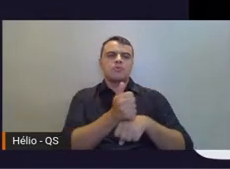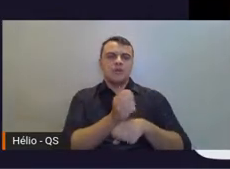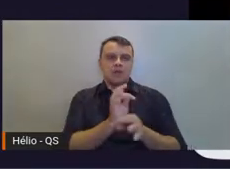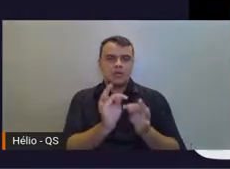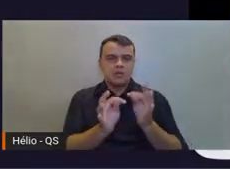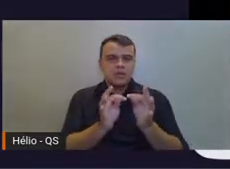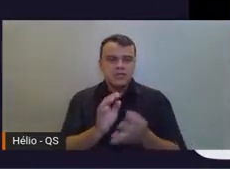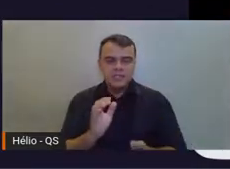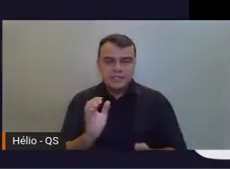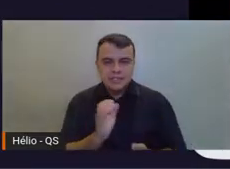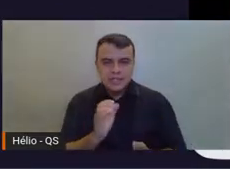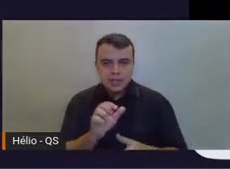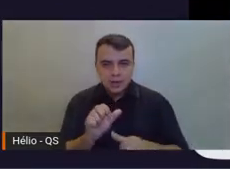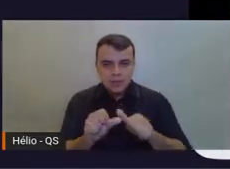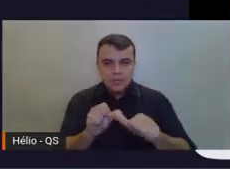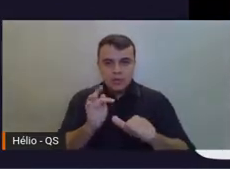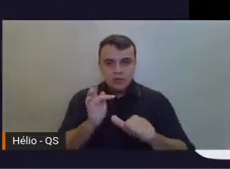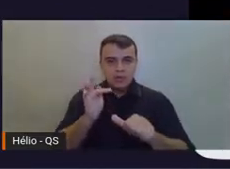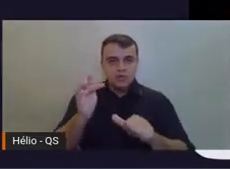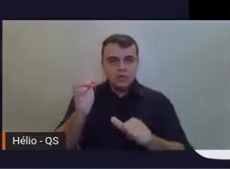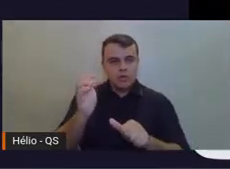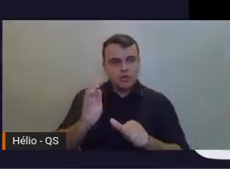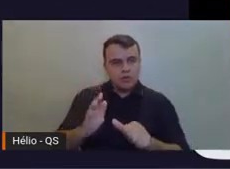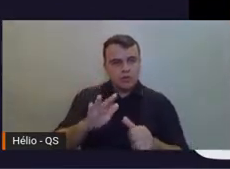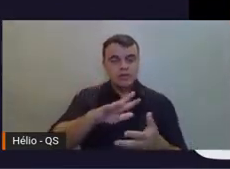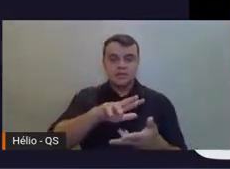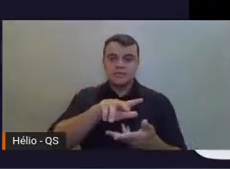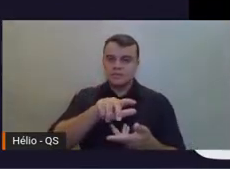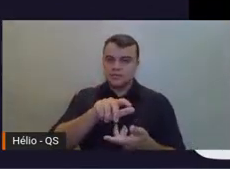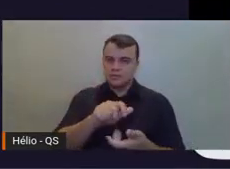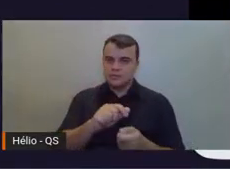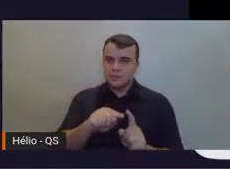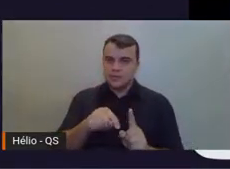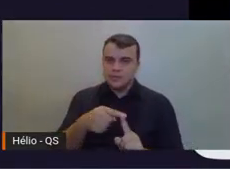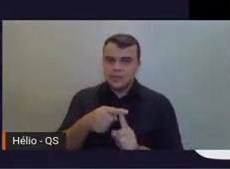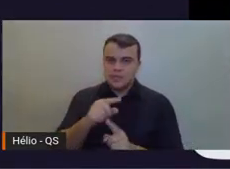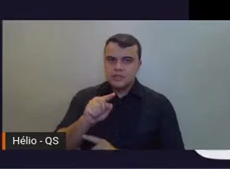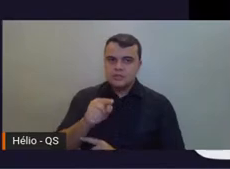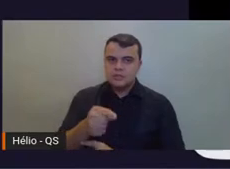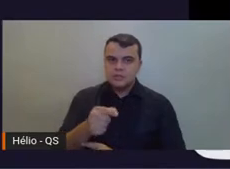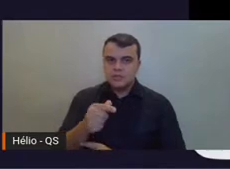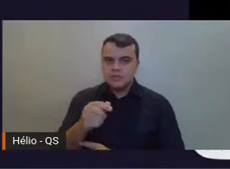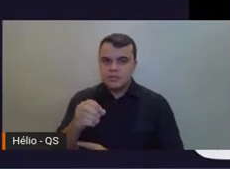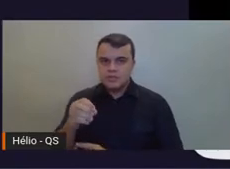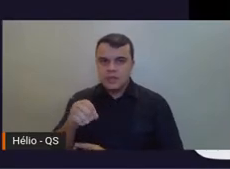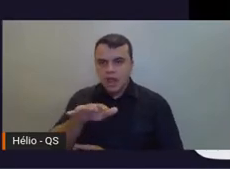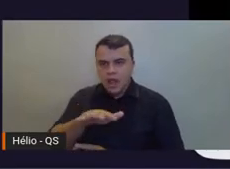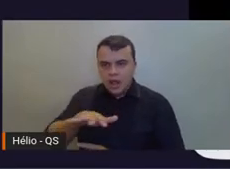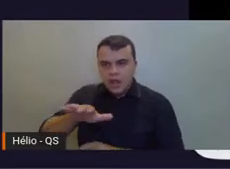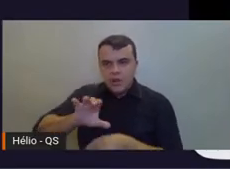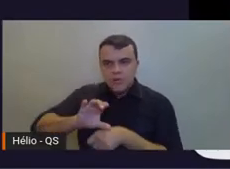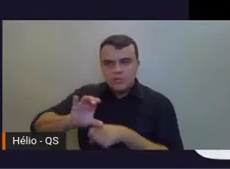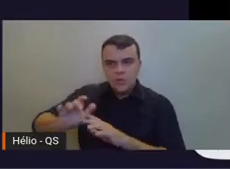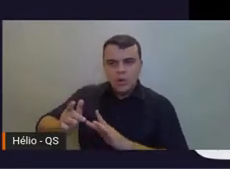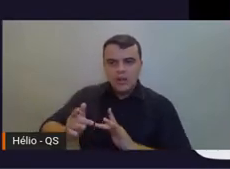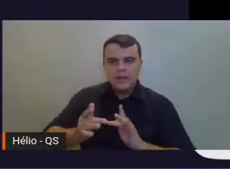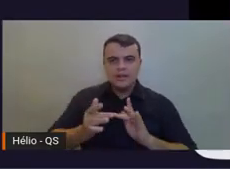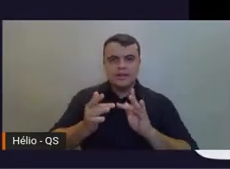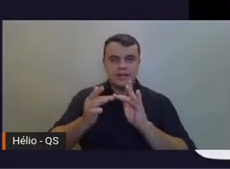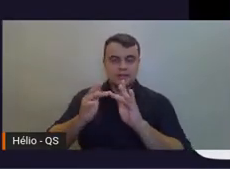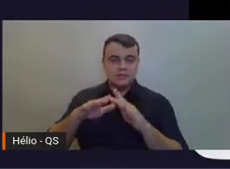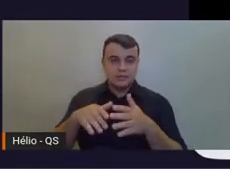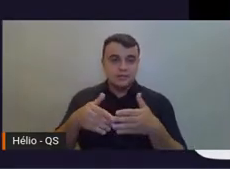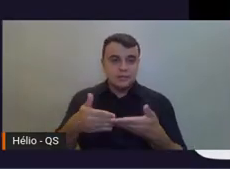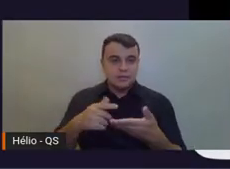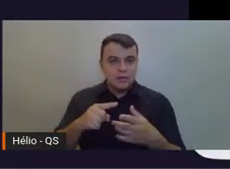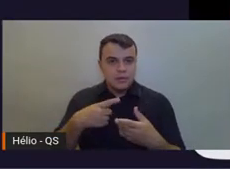acelerando para mudar o futuro do Brasil e do mundo são mais de 1.700 Campos acadêmicos conectados ou seja